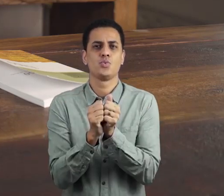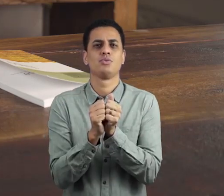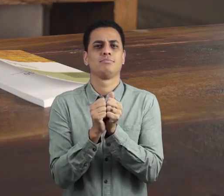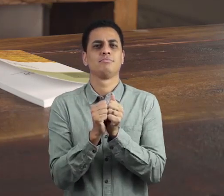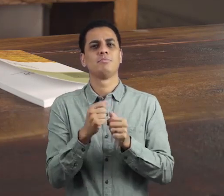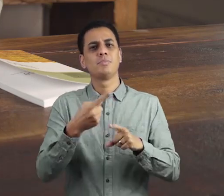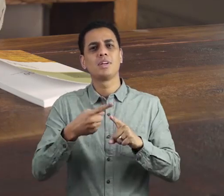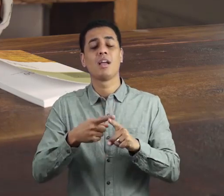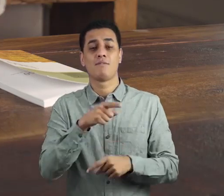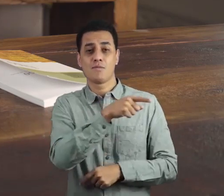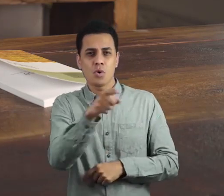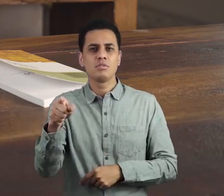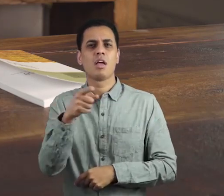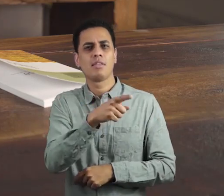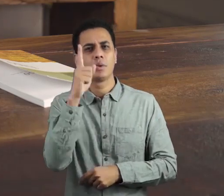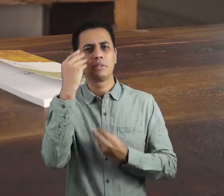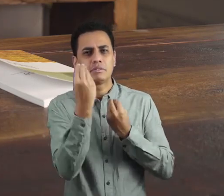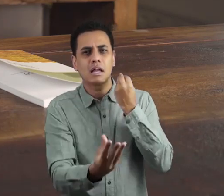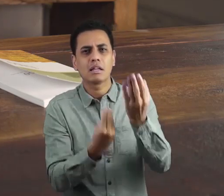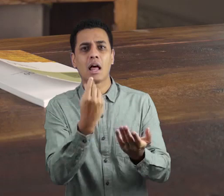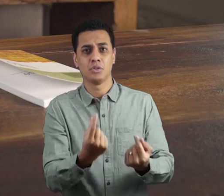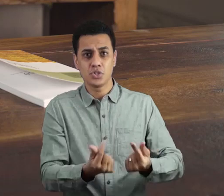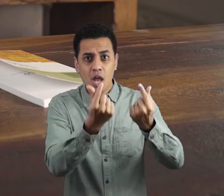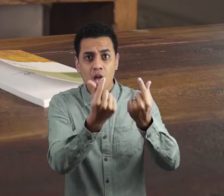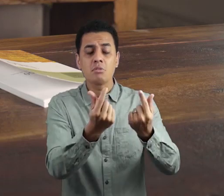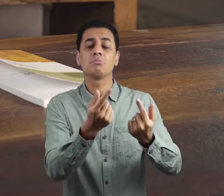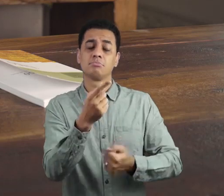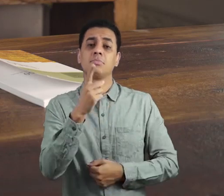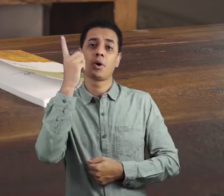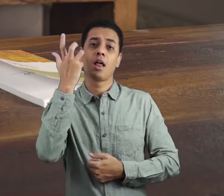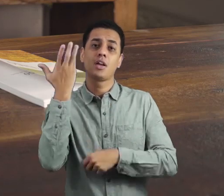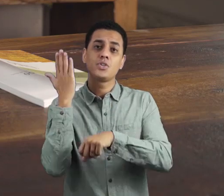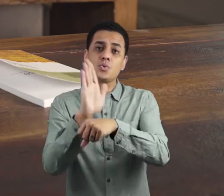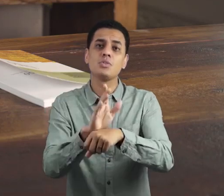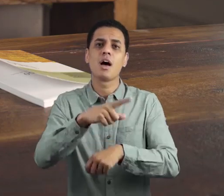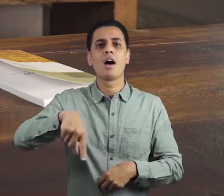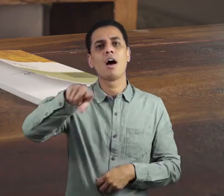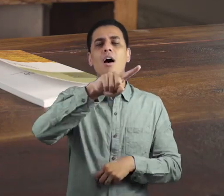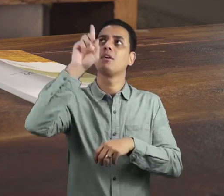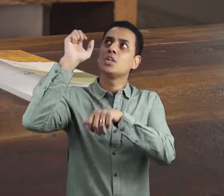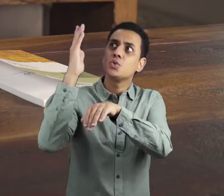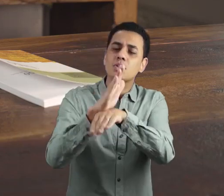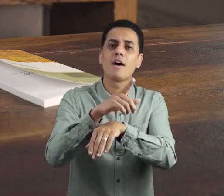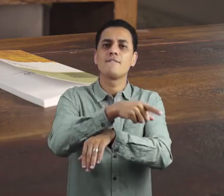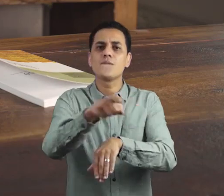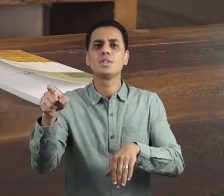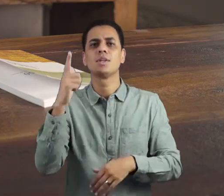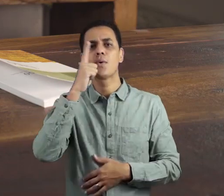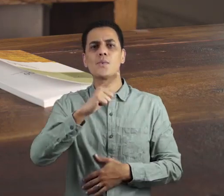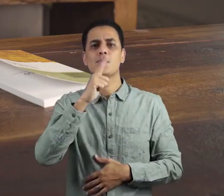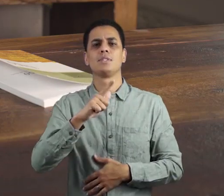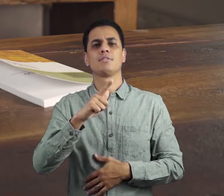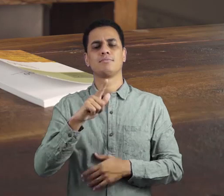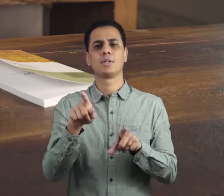em repartir e crescendo na sua generosidade, não é? Jamais oprimindo aqueles que são desfavorecidos. A você que